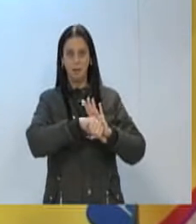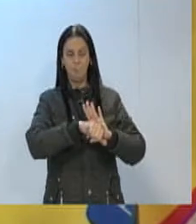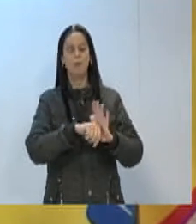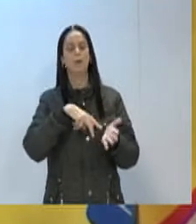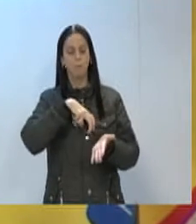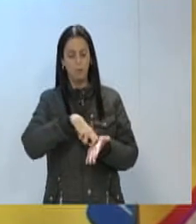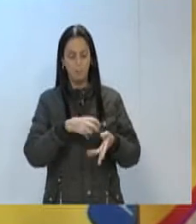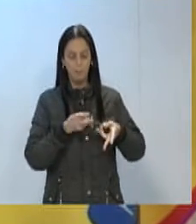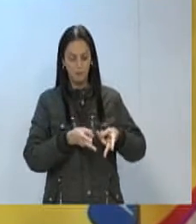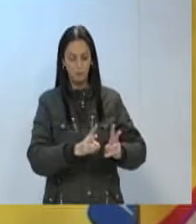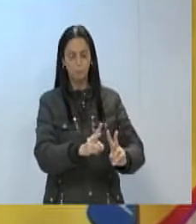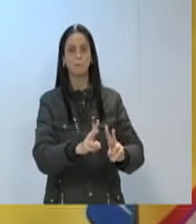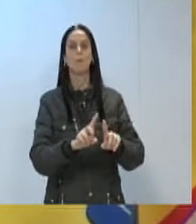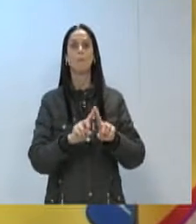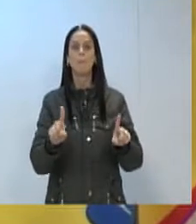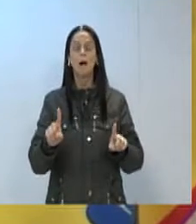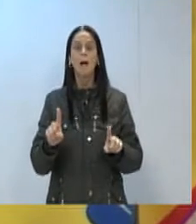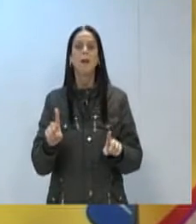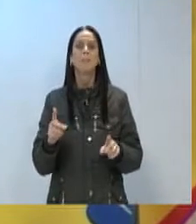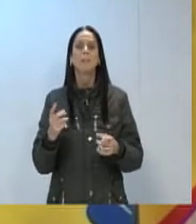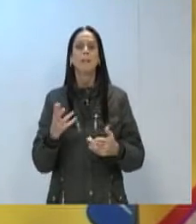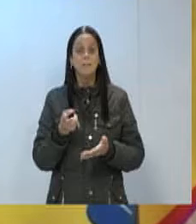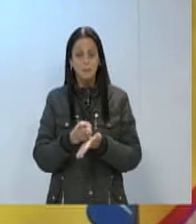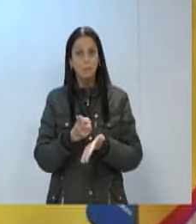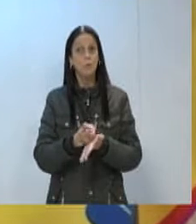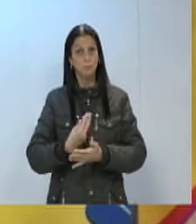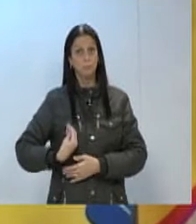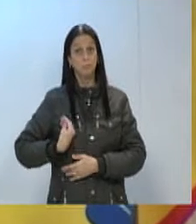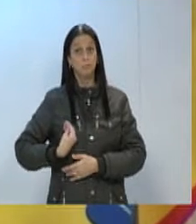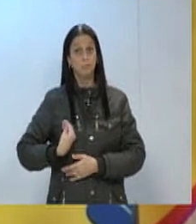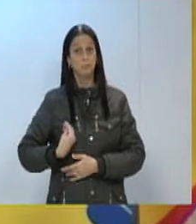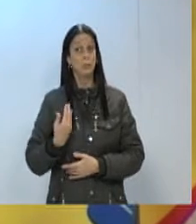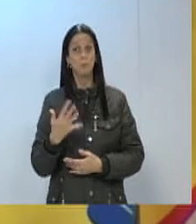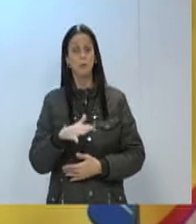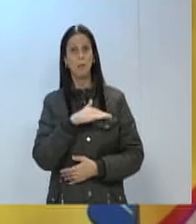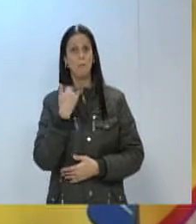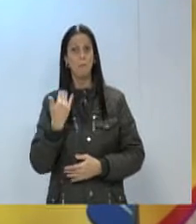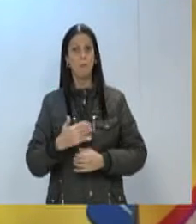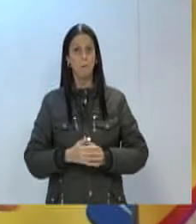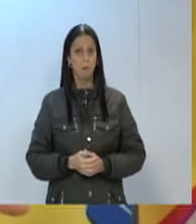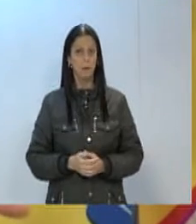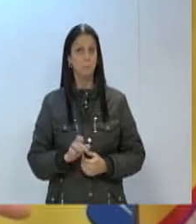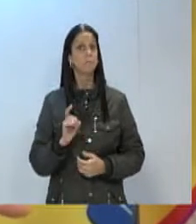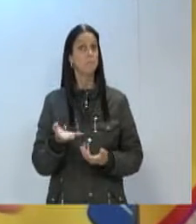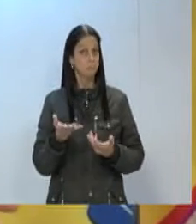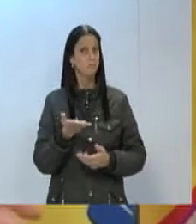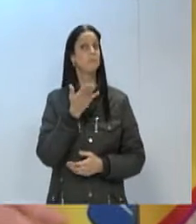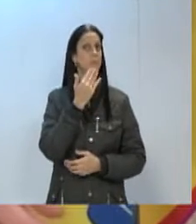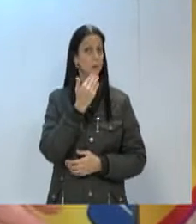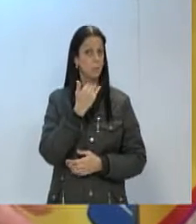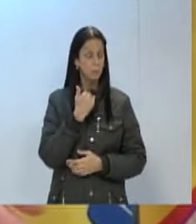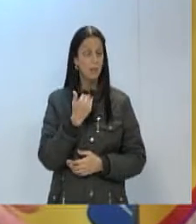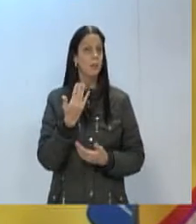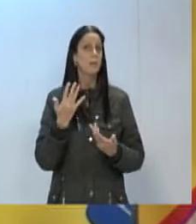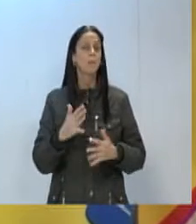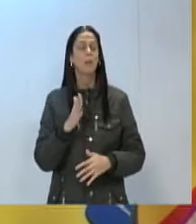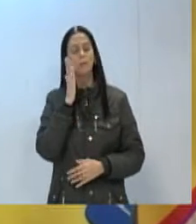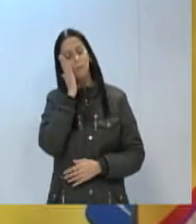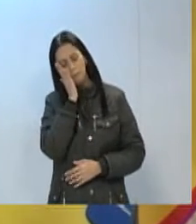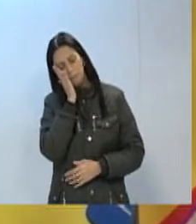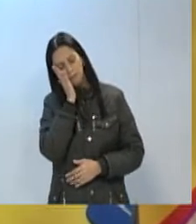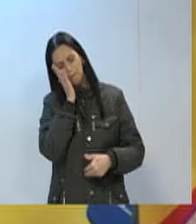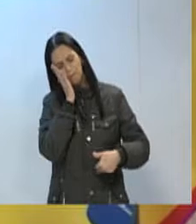eles só querem pagar vivos E é só que ele comer e não ter que dormir com fome